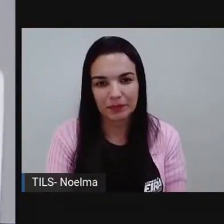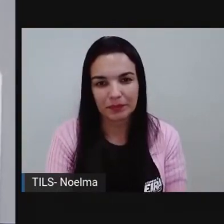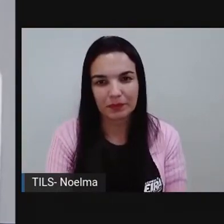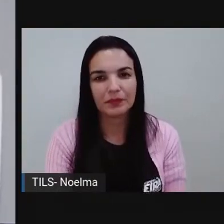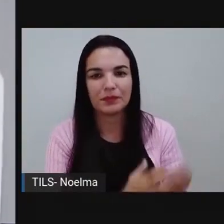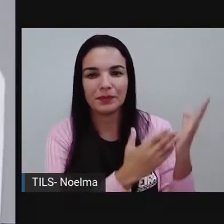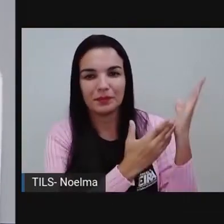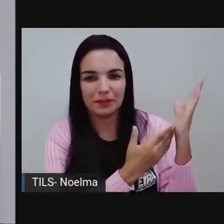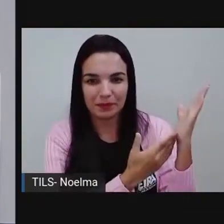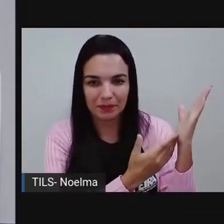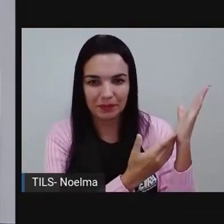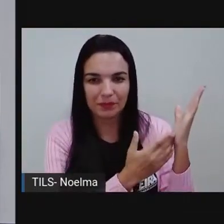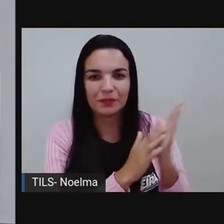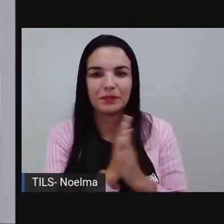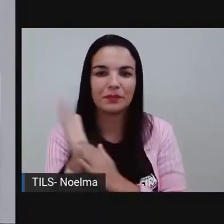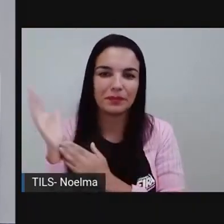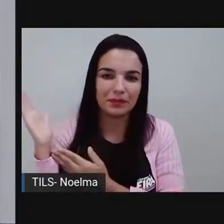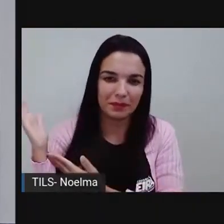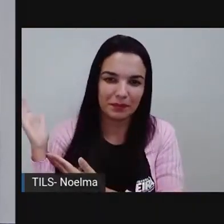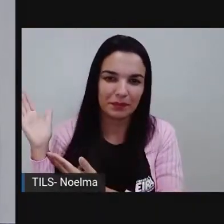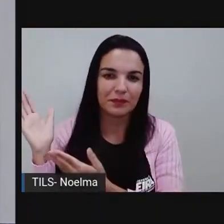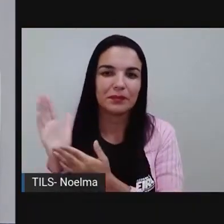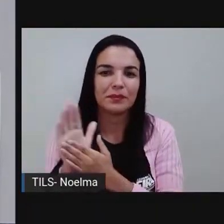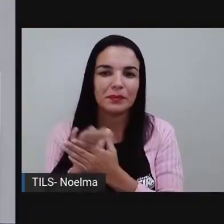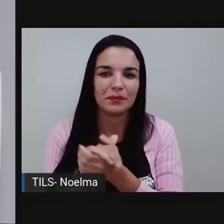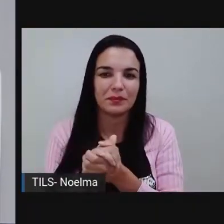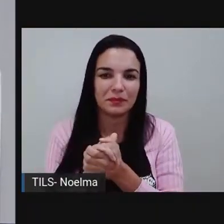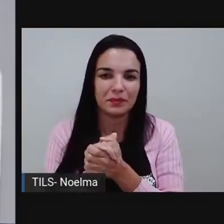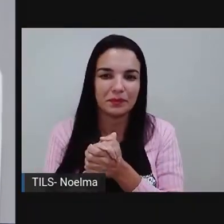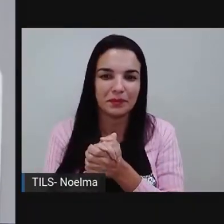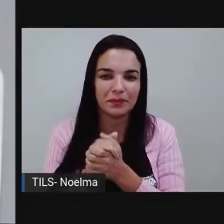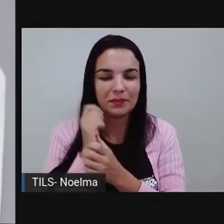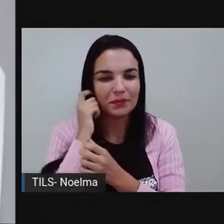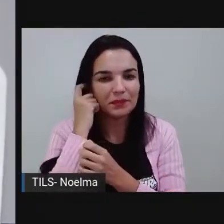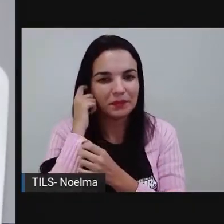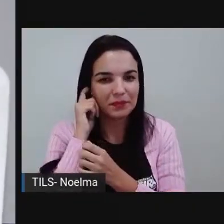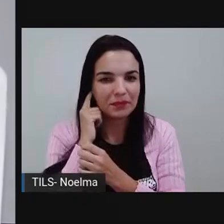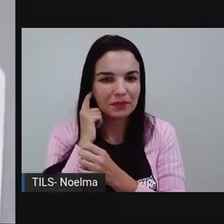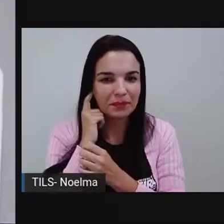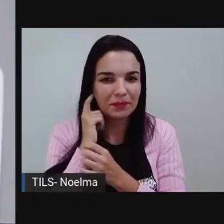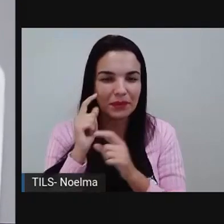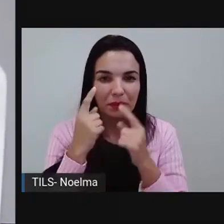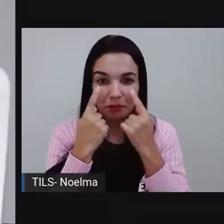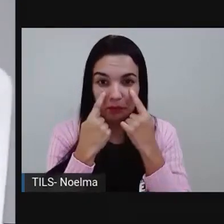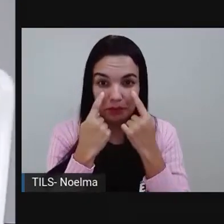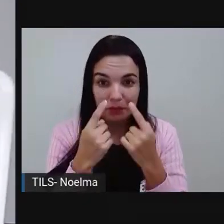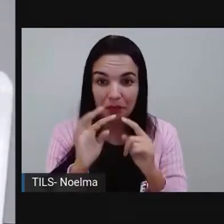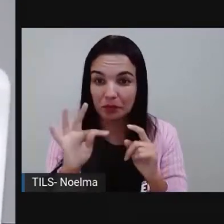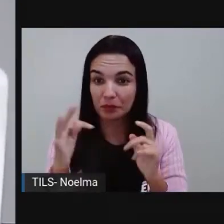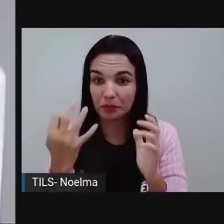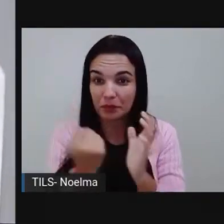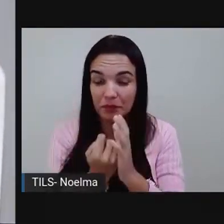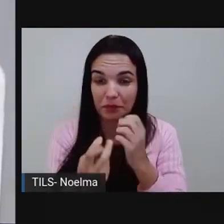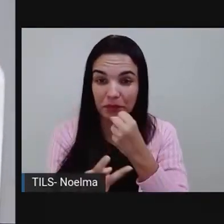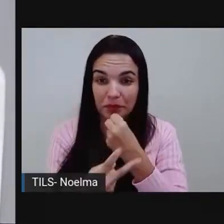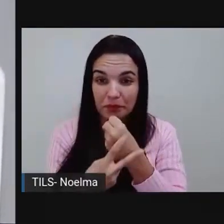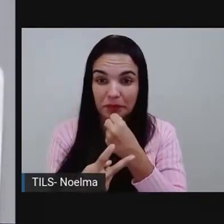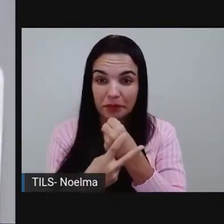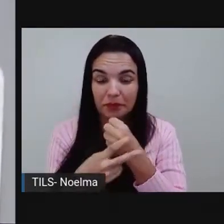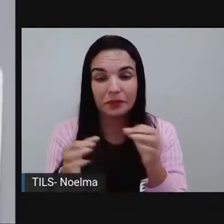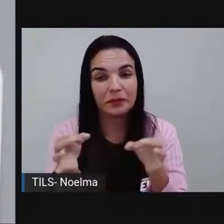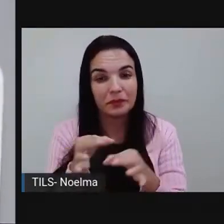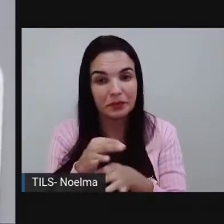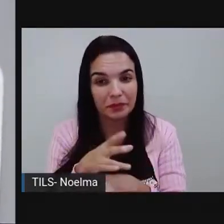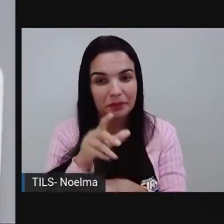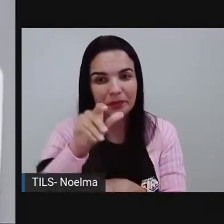Amei, indicação, amar, que termina em AR. Então, todos esses verbos terminam em AR. Então, somos